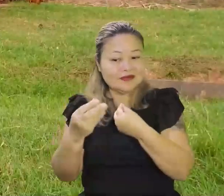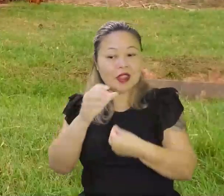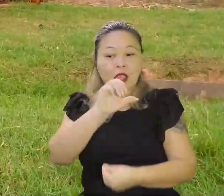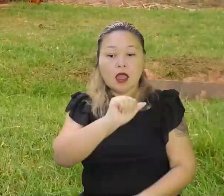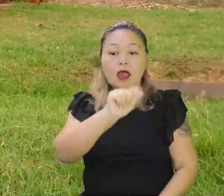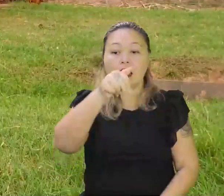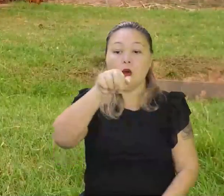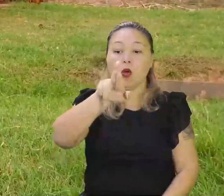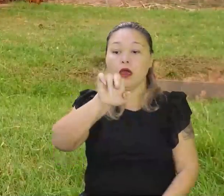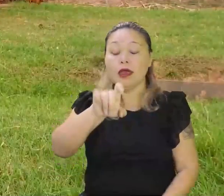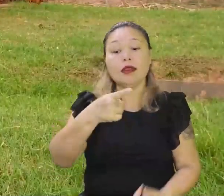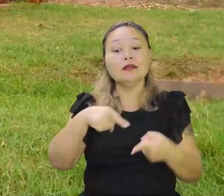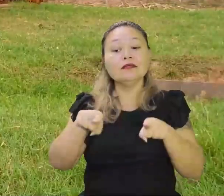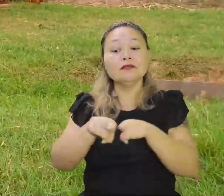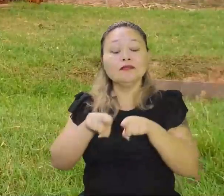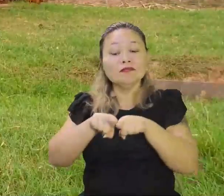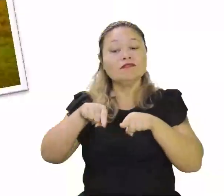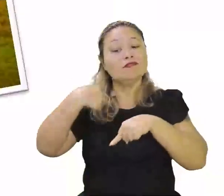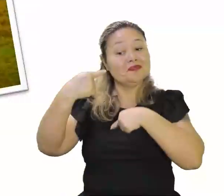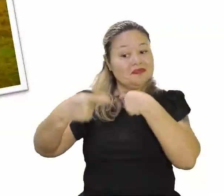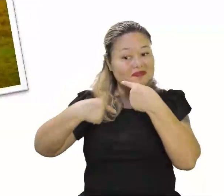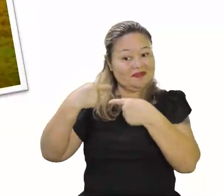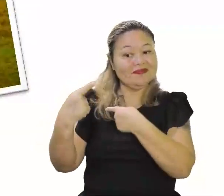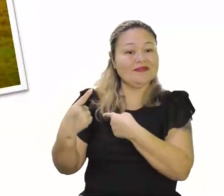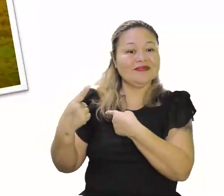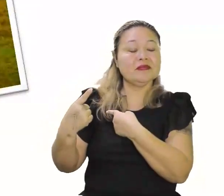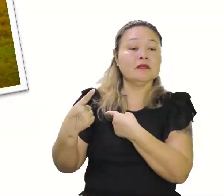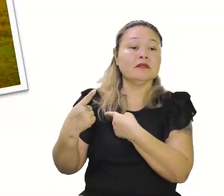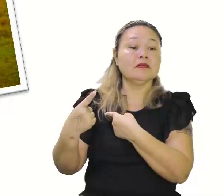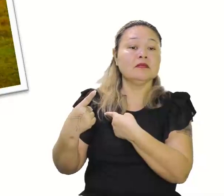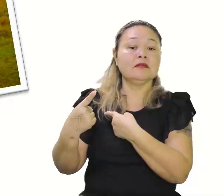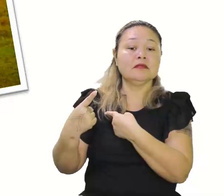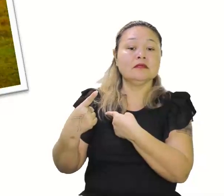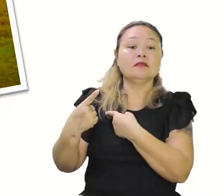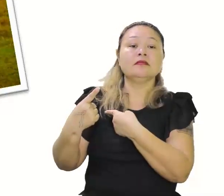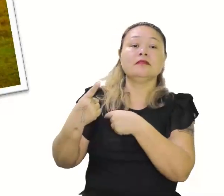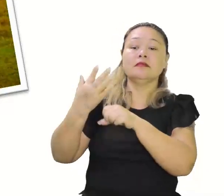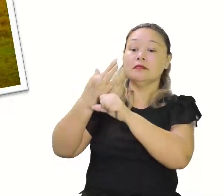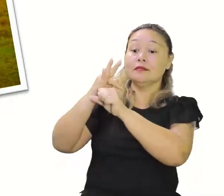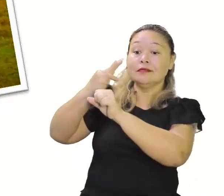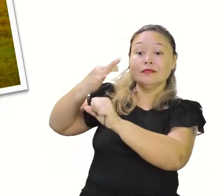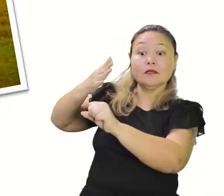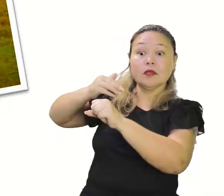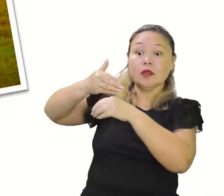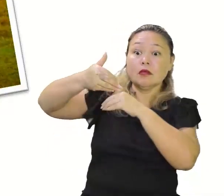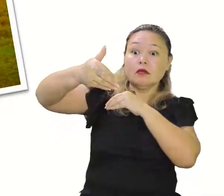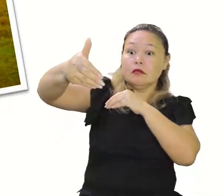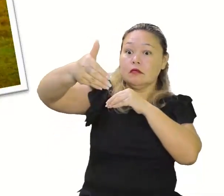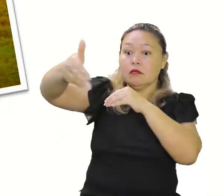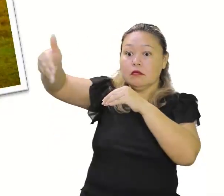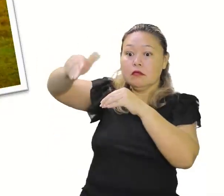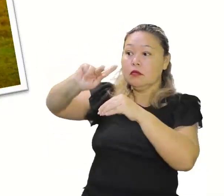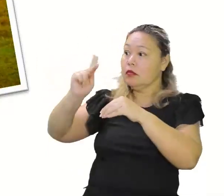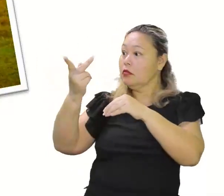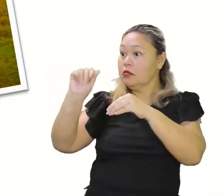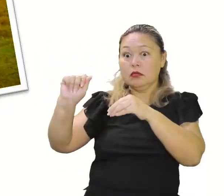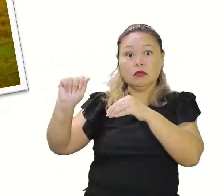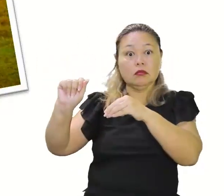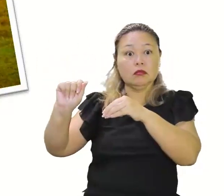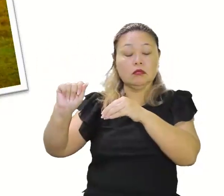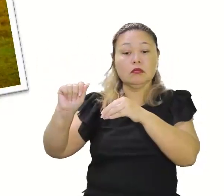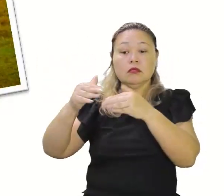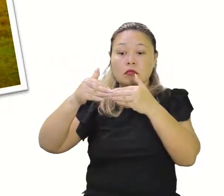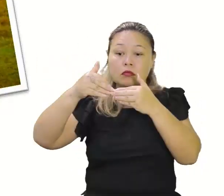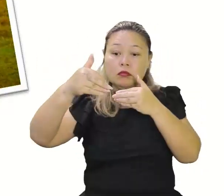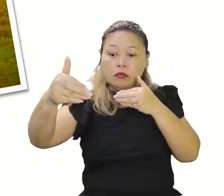Vamos lá. Então, continuando aqui, olha lá. Extensão das propriedades definidas por hectares. Agora a gente vai definir se